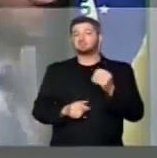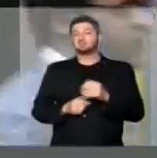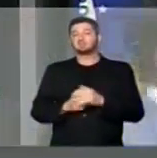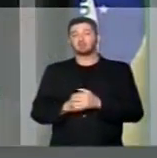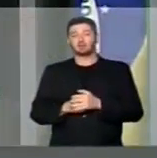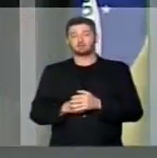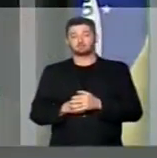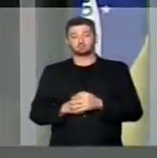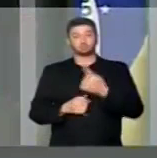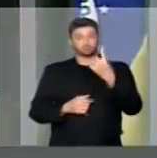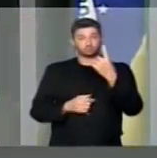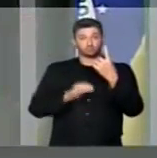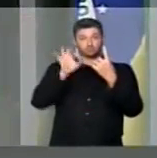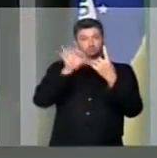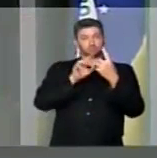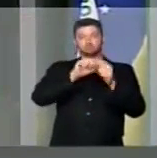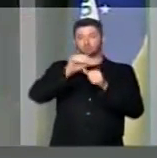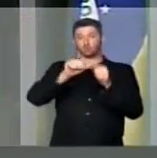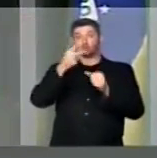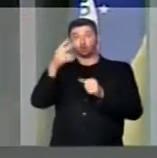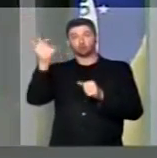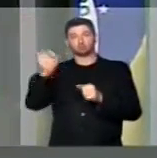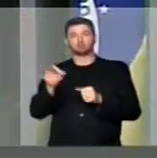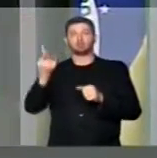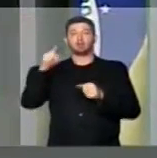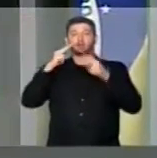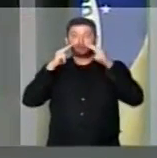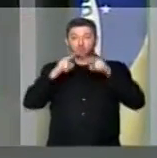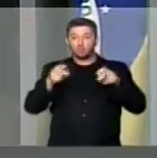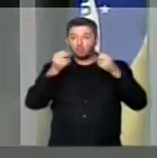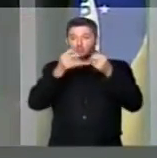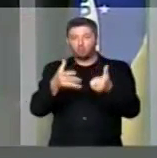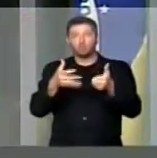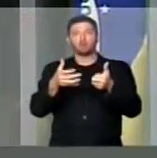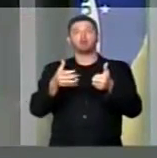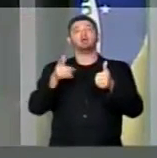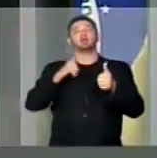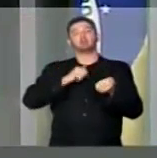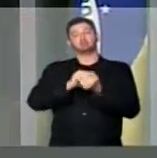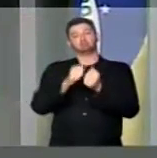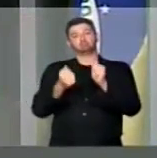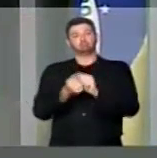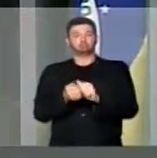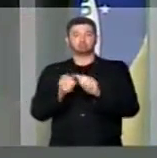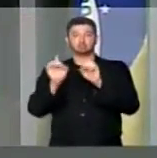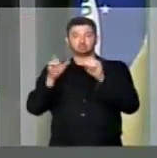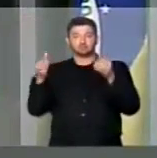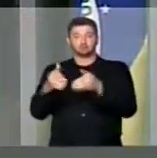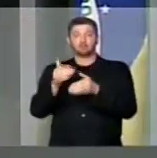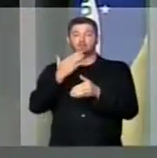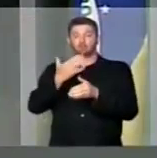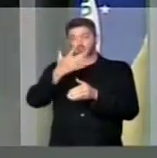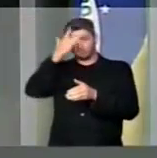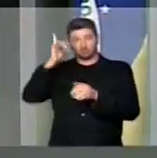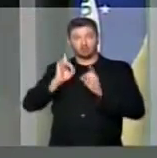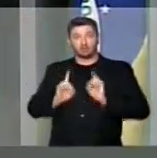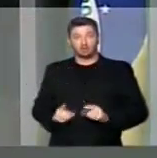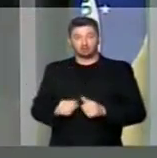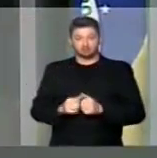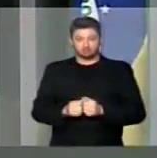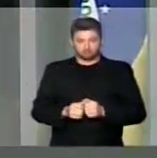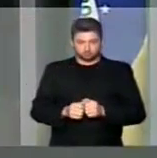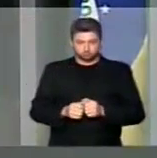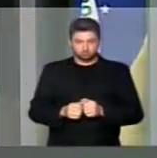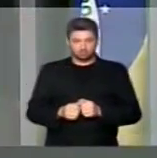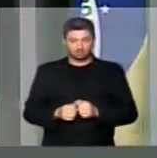1 para 2% os assentos em locais de boa visibilidade e com instalações adequadas e específicas para pessoas com deficiência